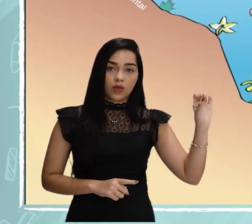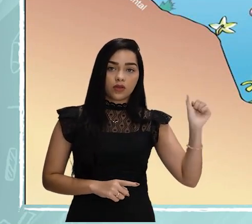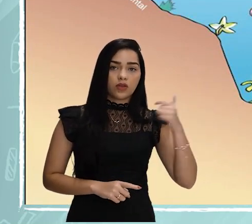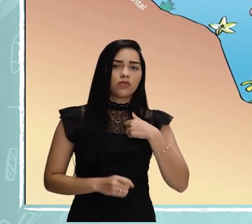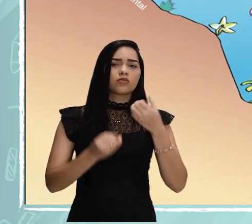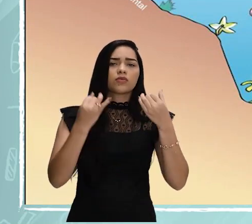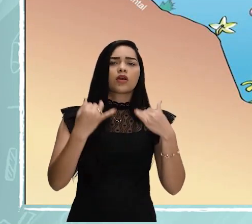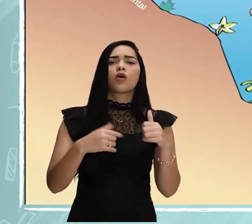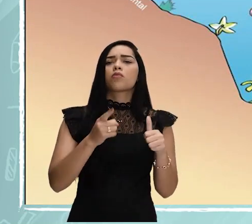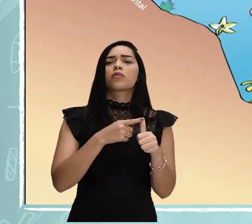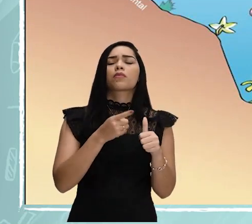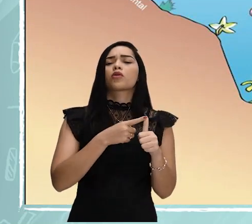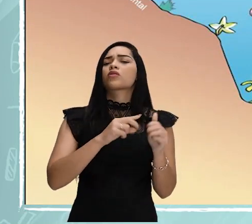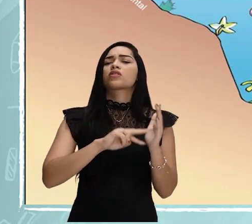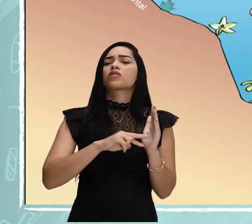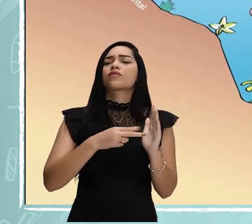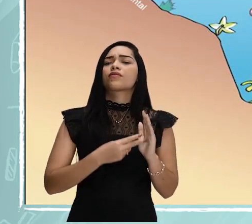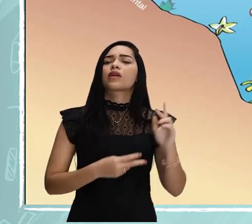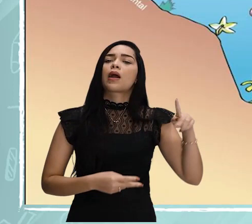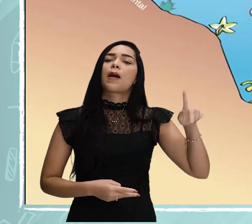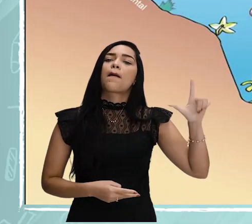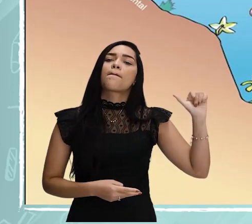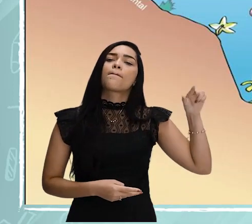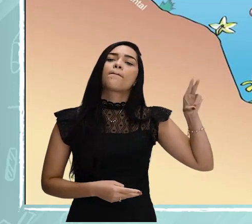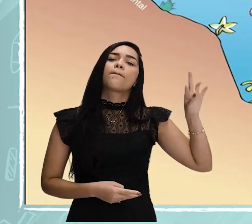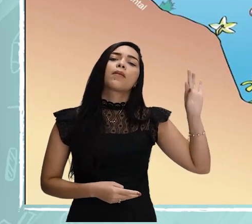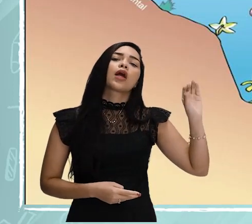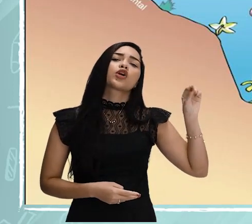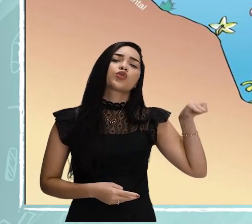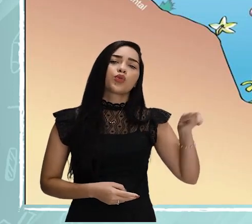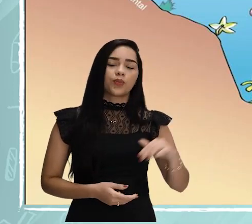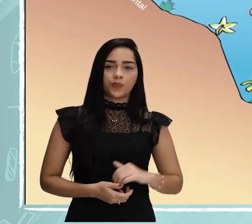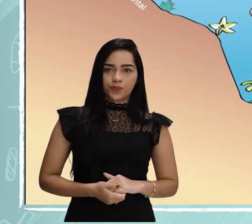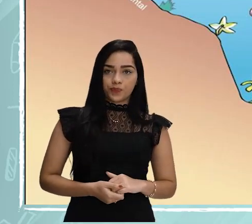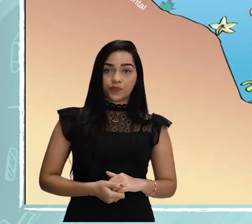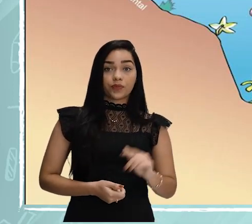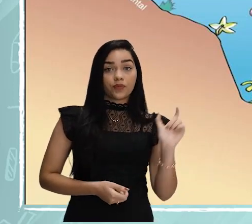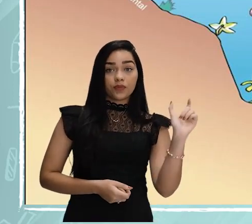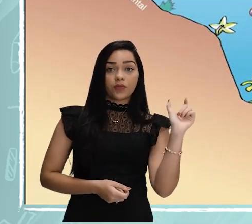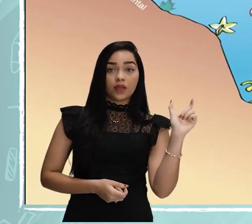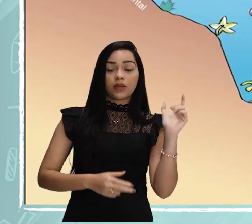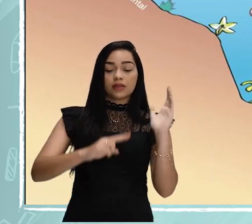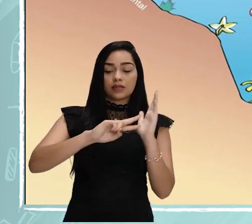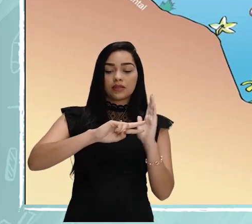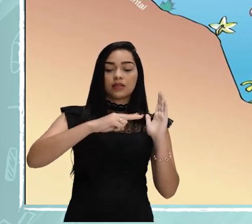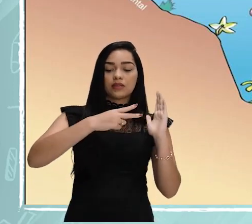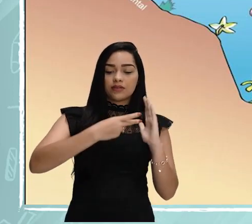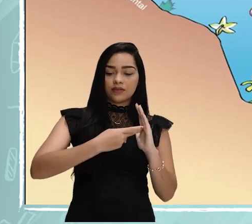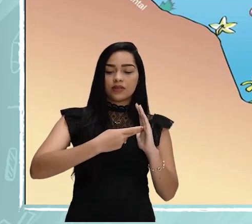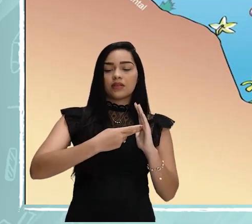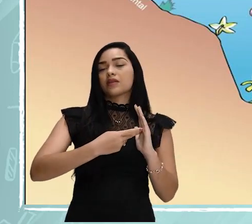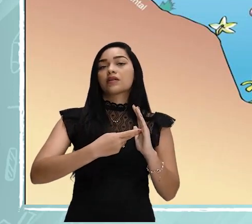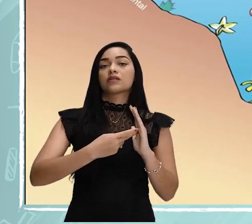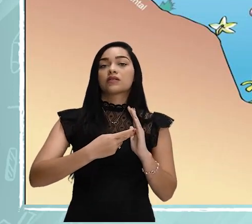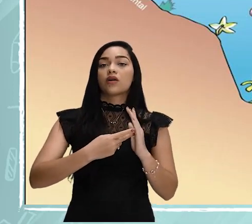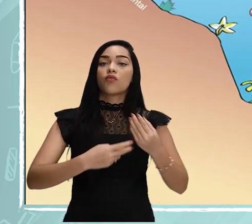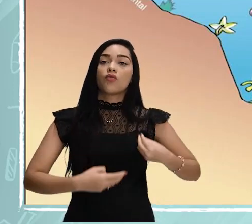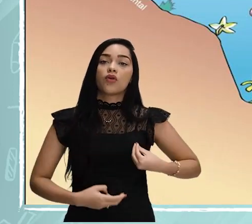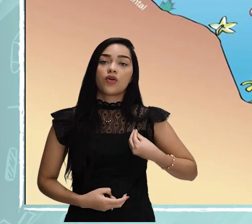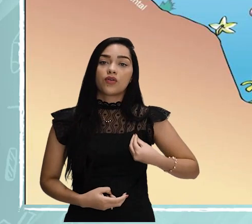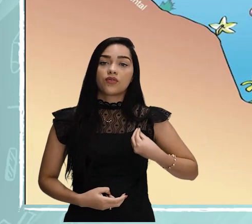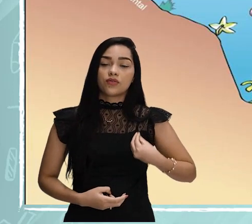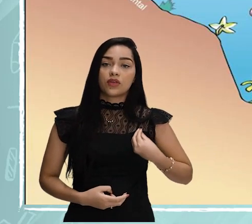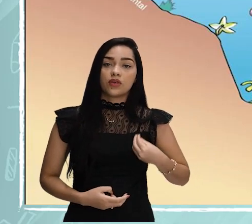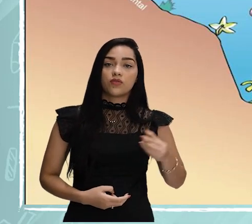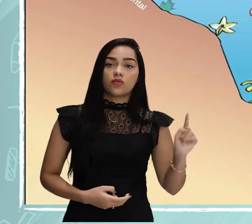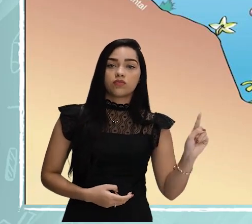O que significa essa palavra plâncton? O termo plâncton significa que são seres que se